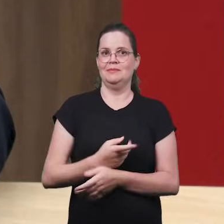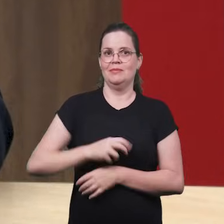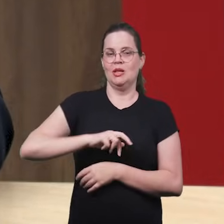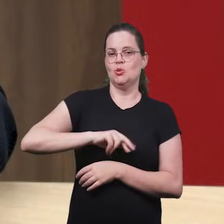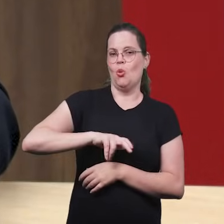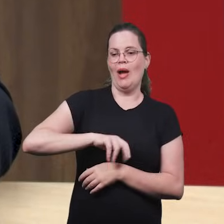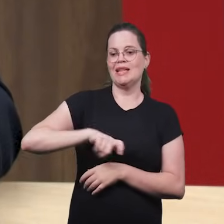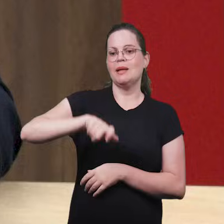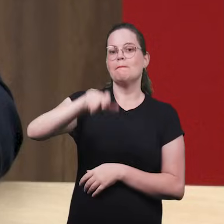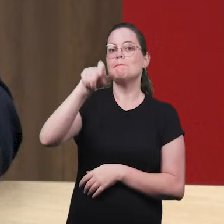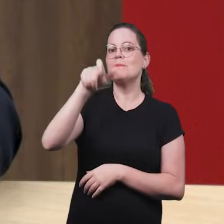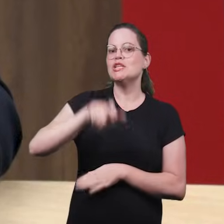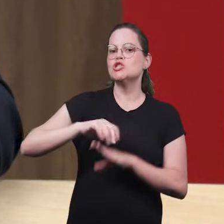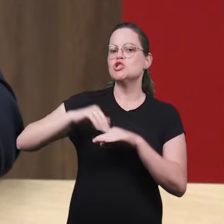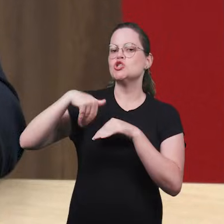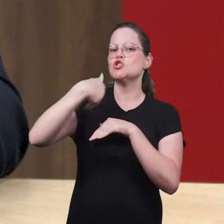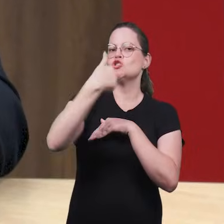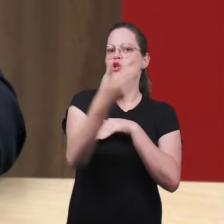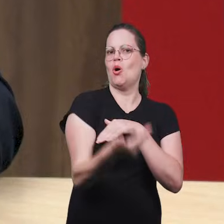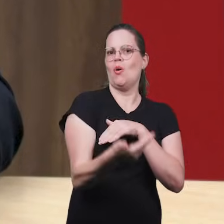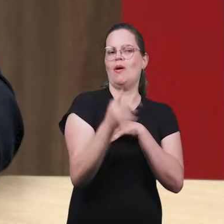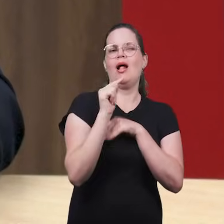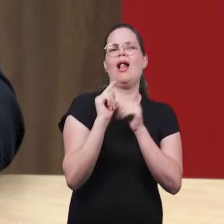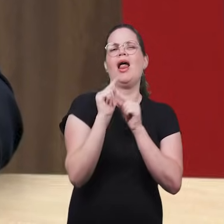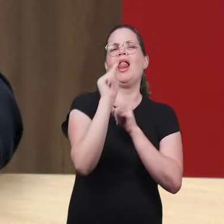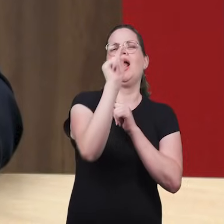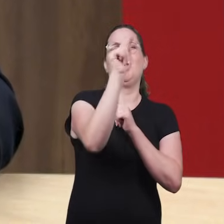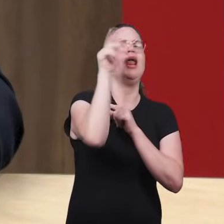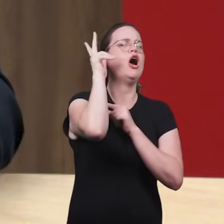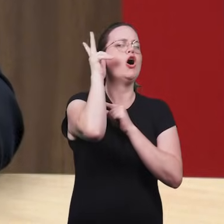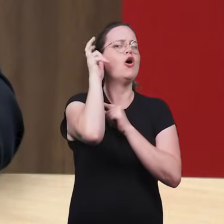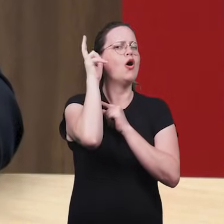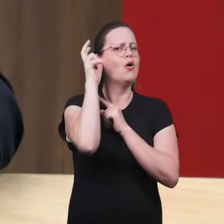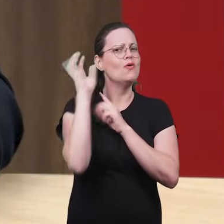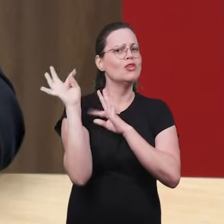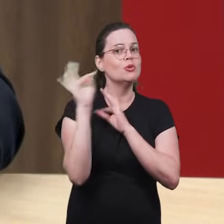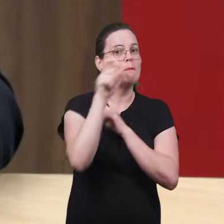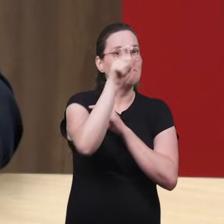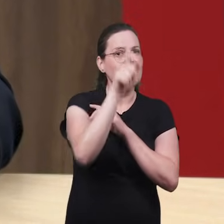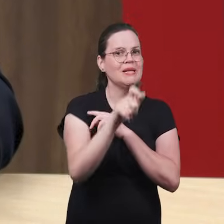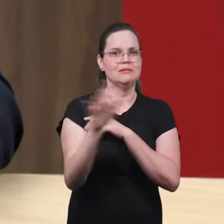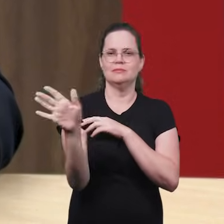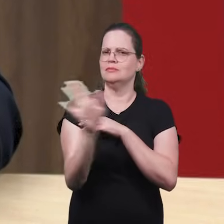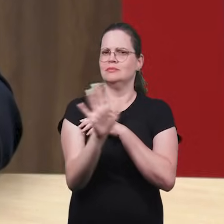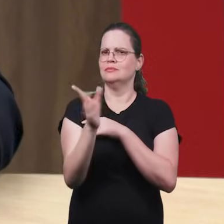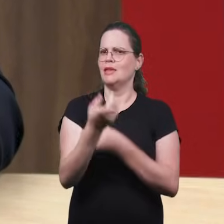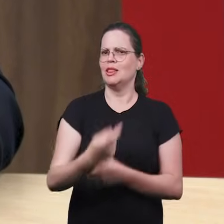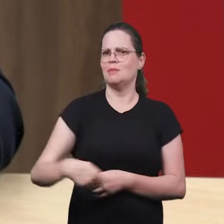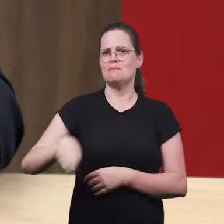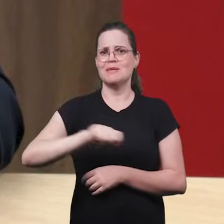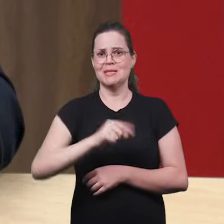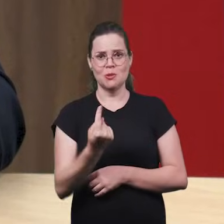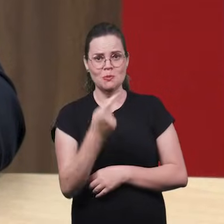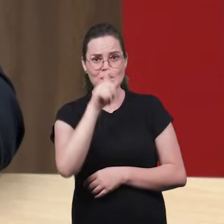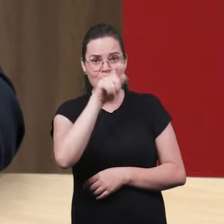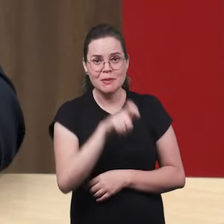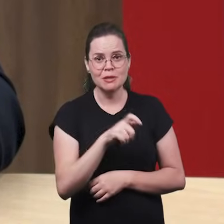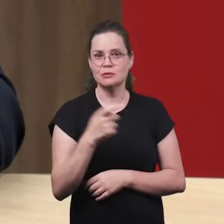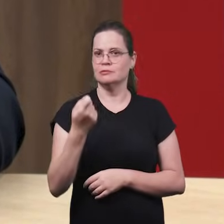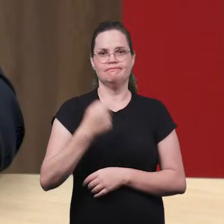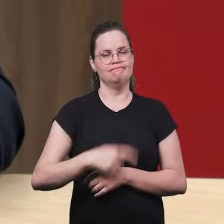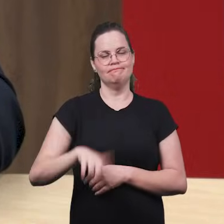tem uma pessoa do outro lado da linha ouvindo tudo que você fala. Não precisa dessa pessoa.